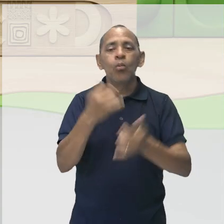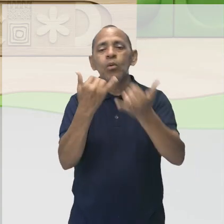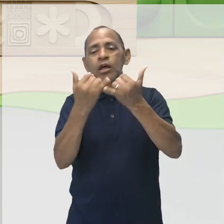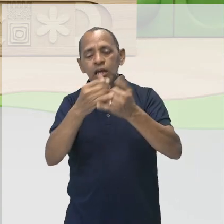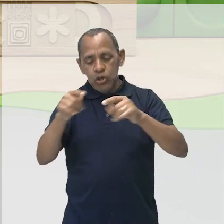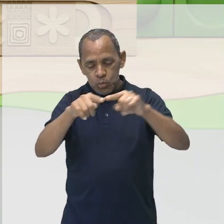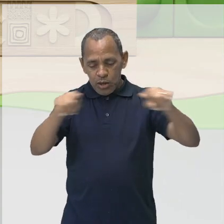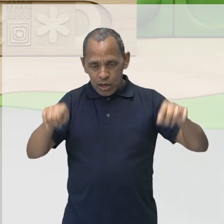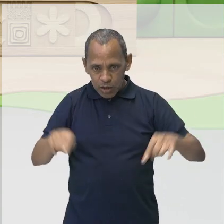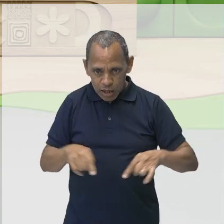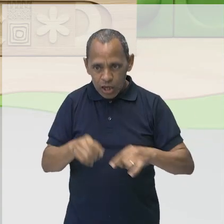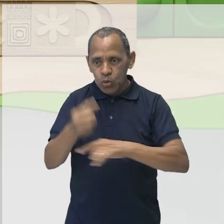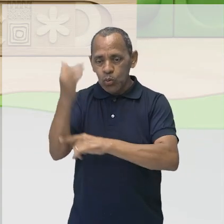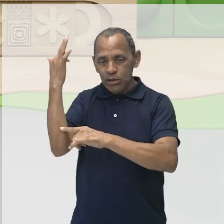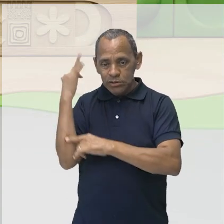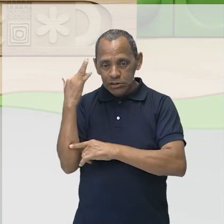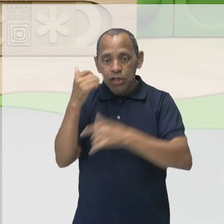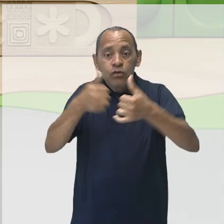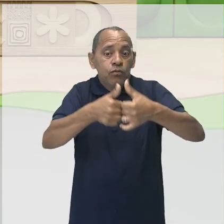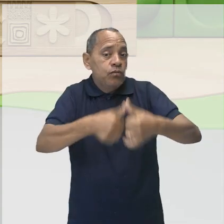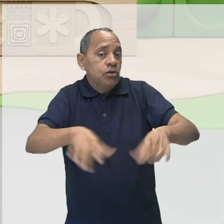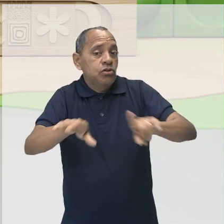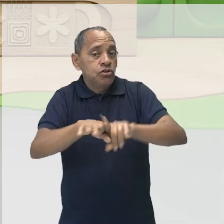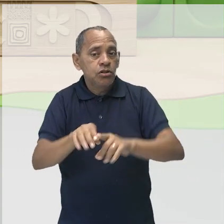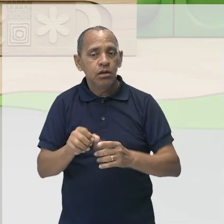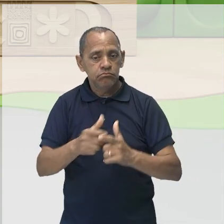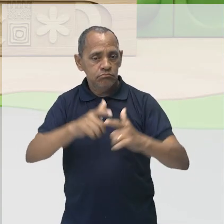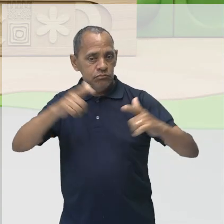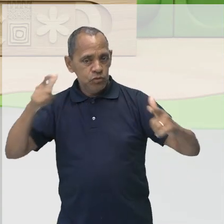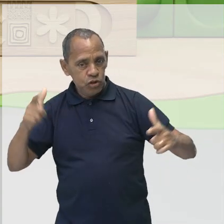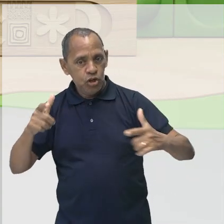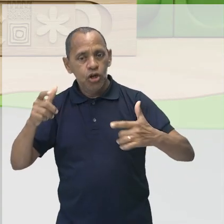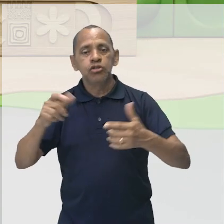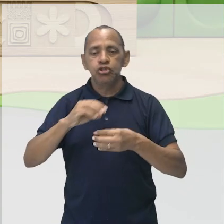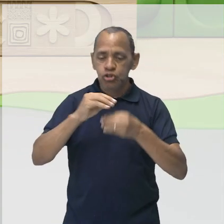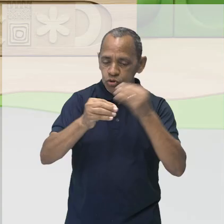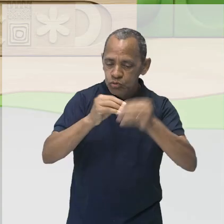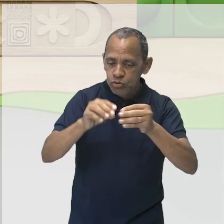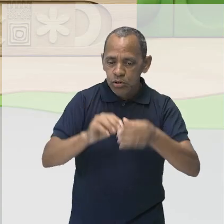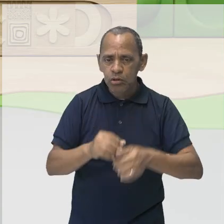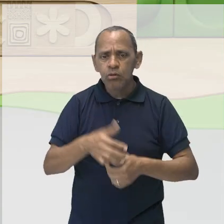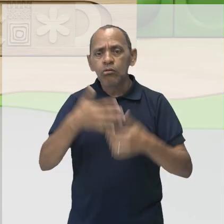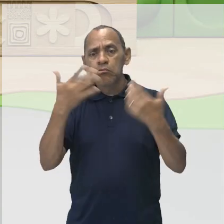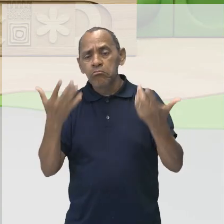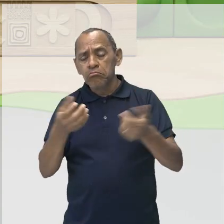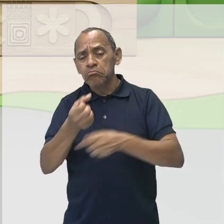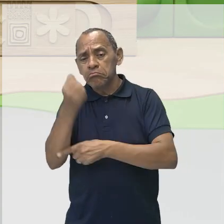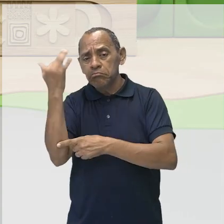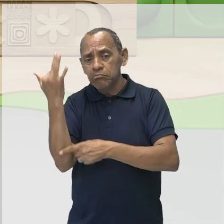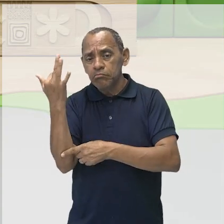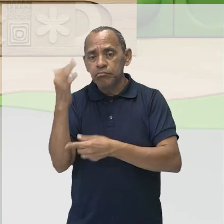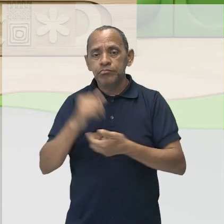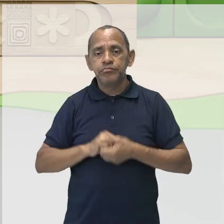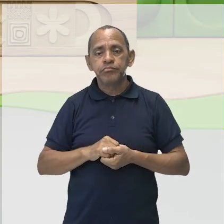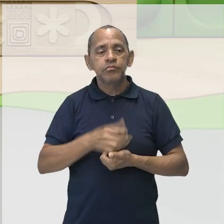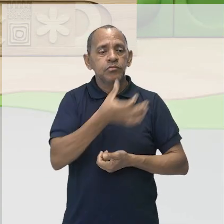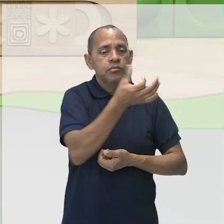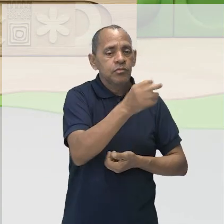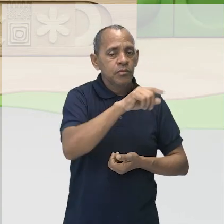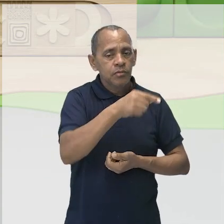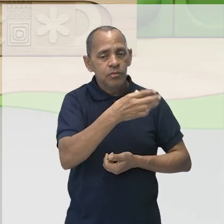uma quantidade fixa e gigantesca de partículas. E qual é essa quantidade fixa? É